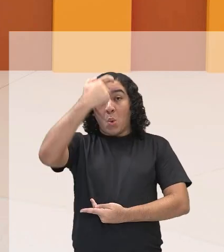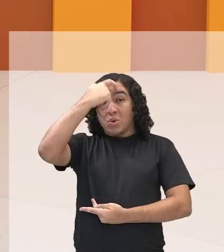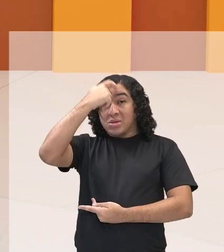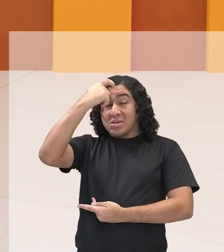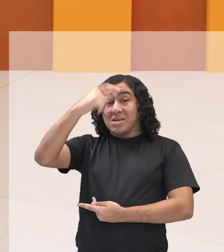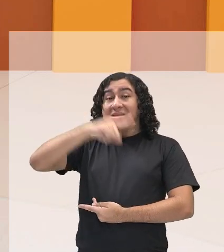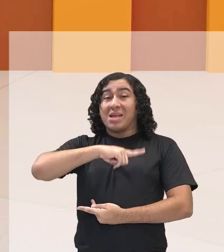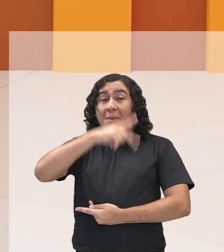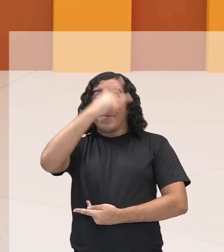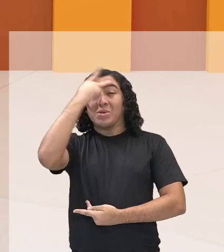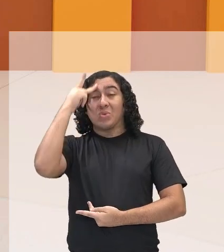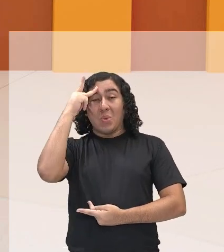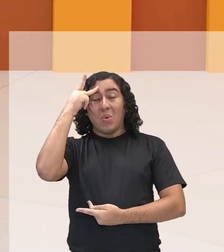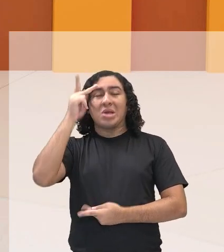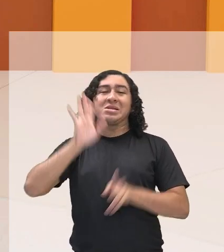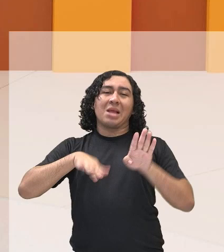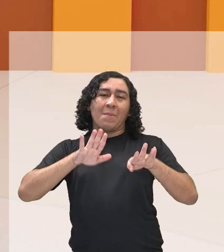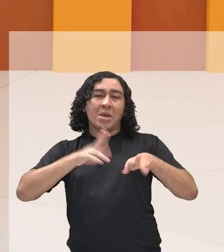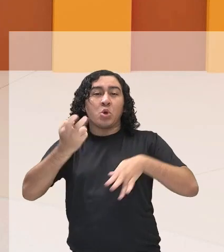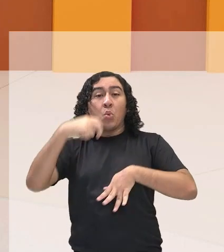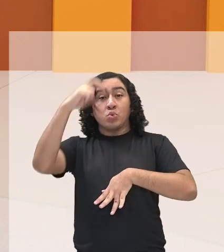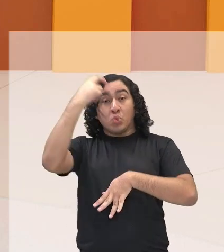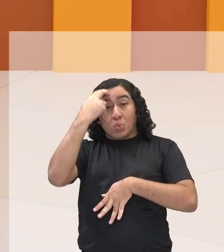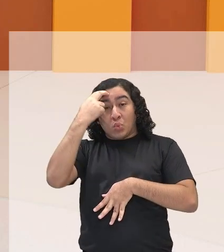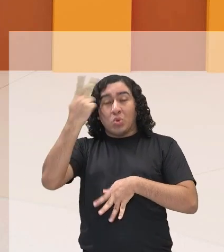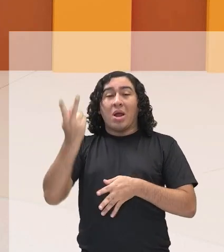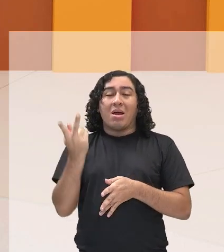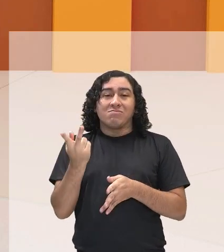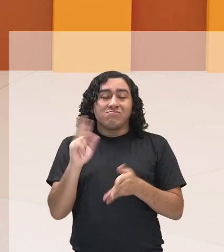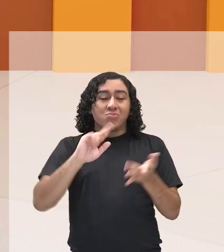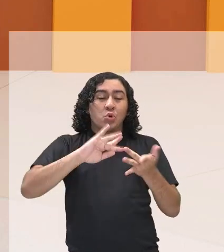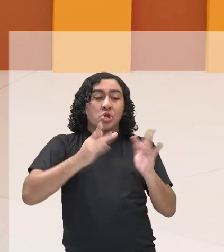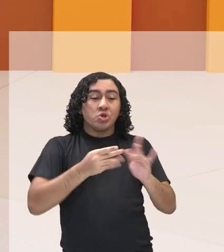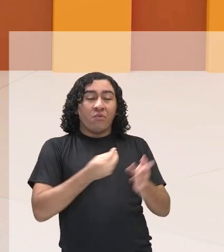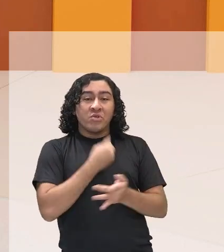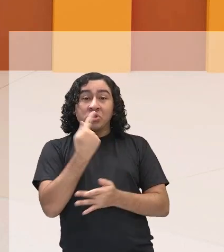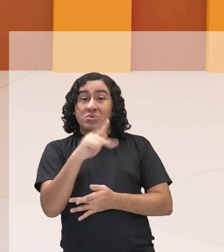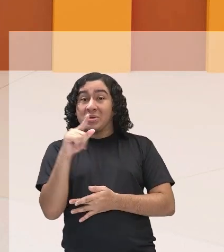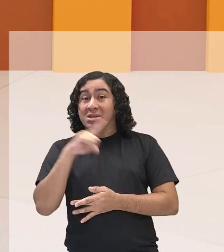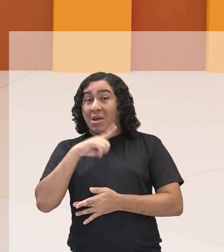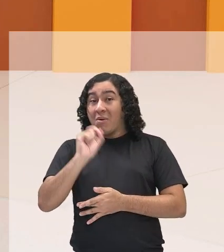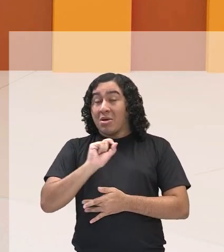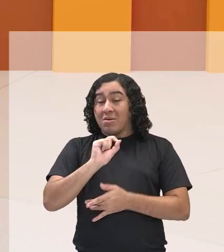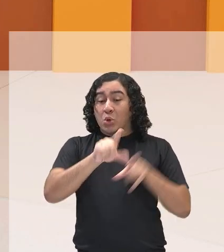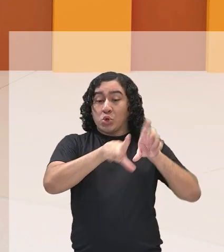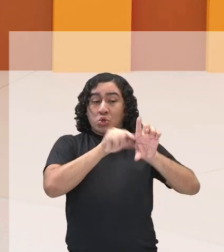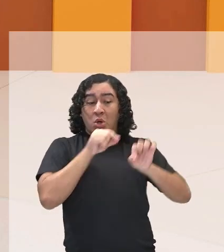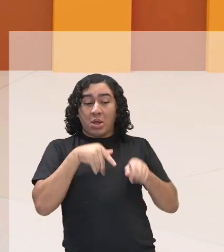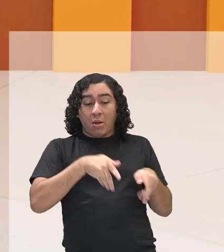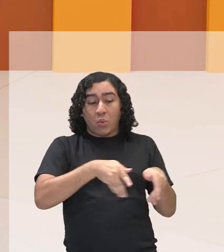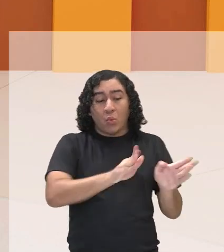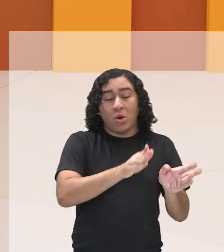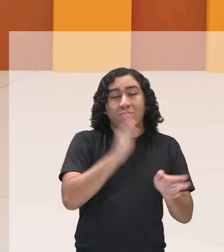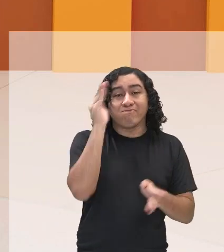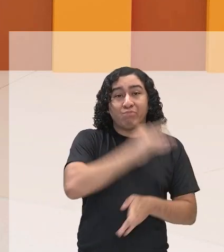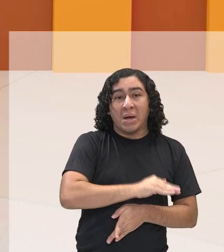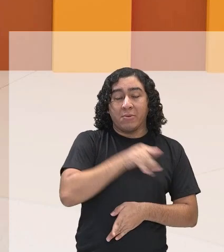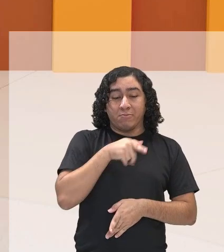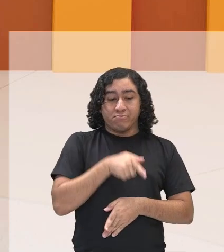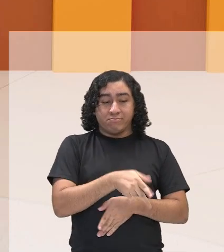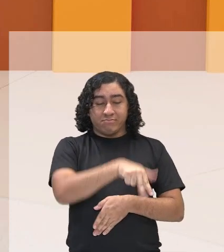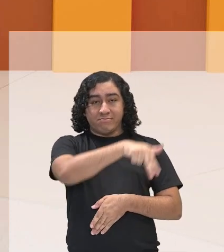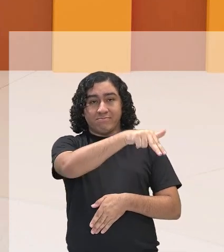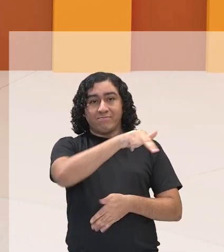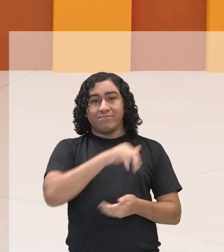do contexto da sua realidade, da sua cultura, da sua vida, muitas vezes ela segue a placa do mal. Né? Então é isso que é